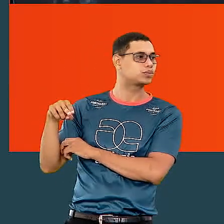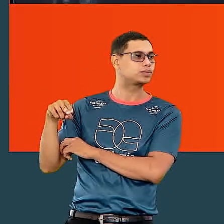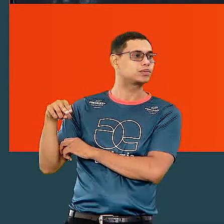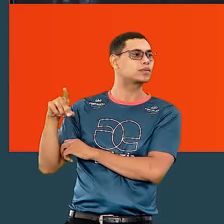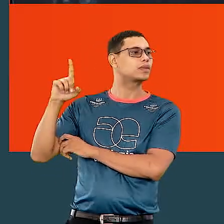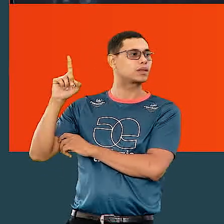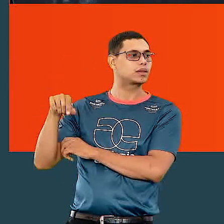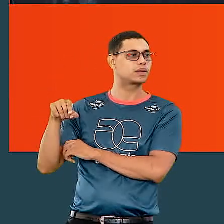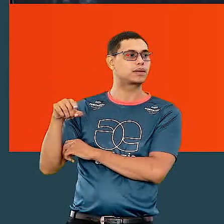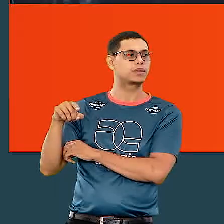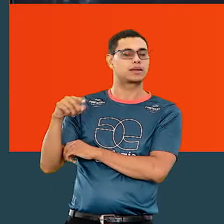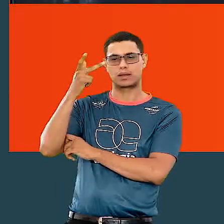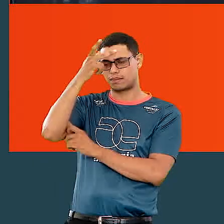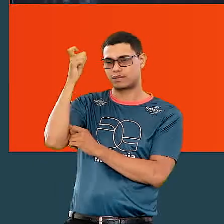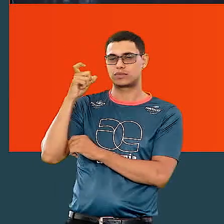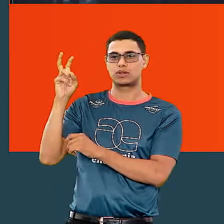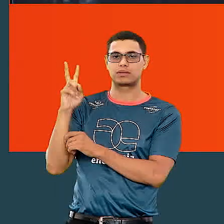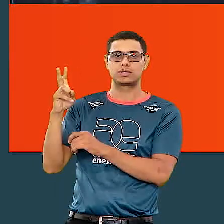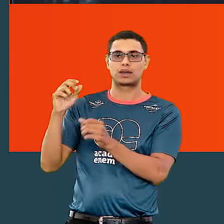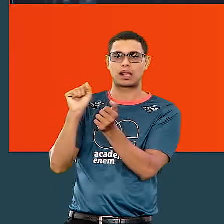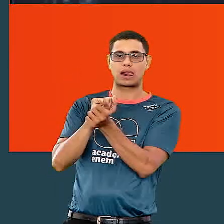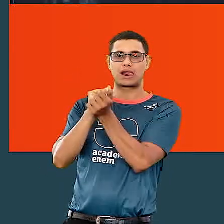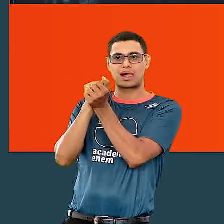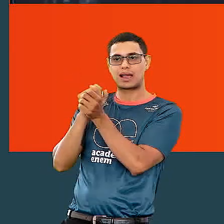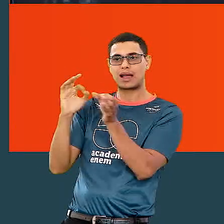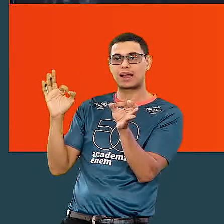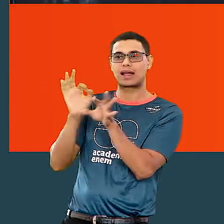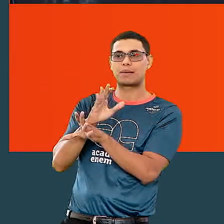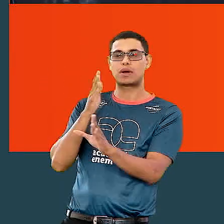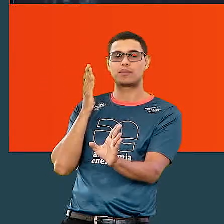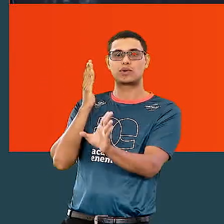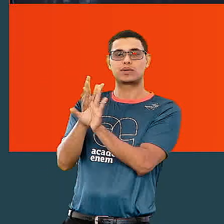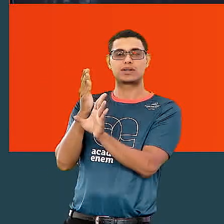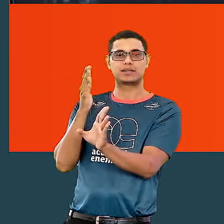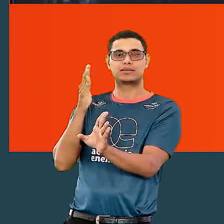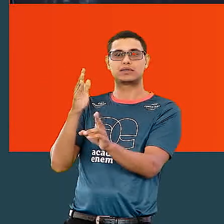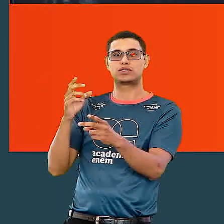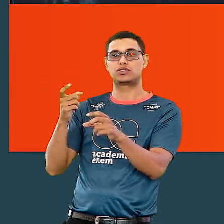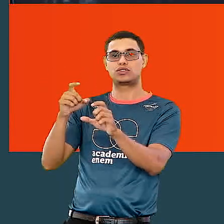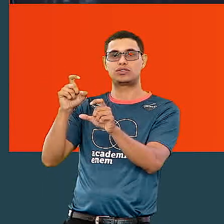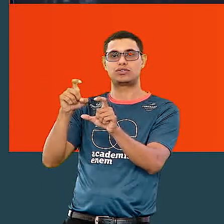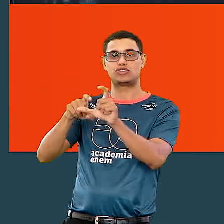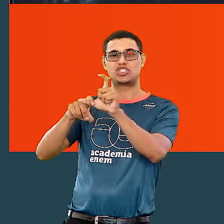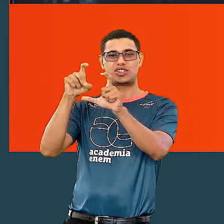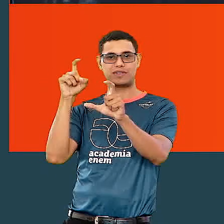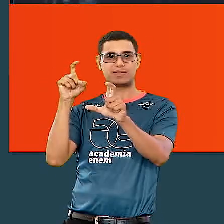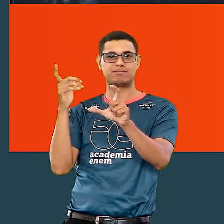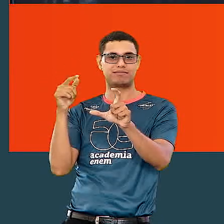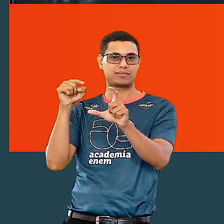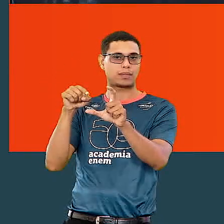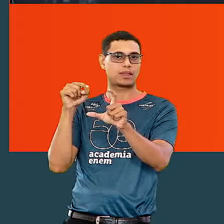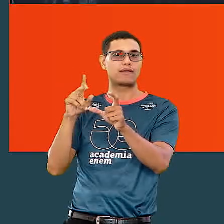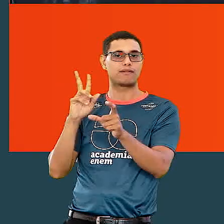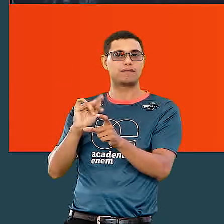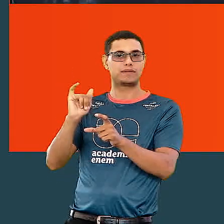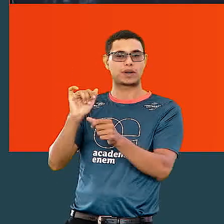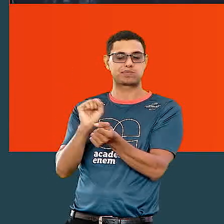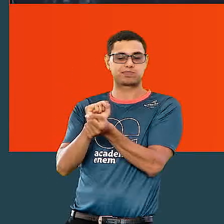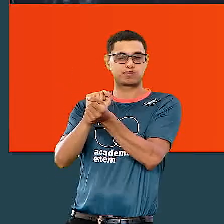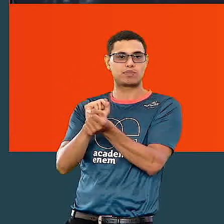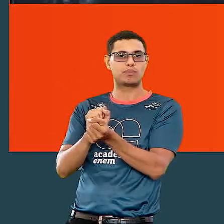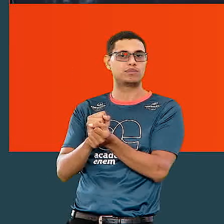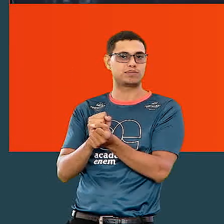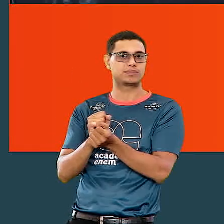Solon é o cara que vai acabar com a escravidão por dívidas lá na Grécia Antiga. Solon acaba com a escravidão.